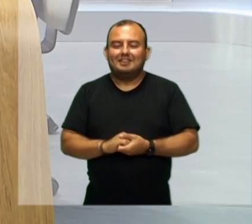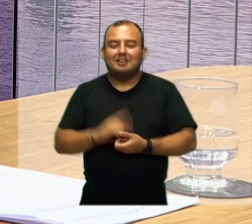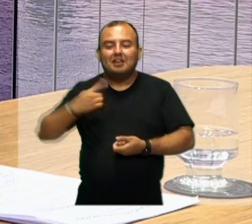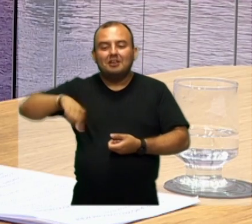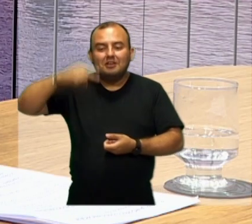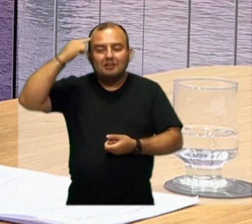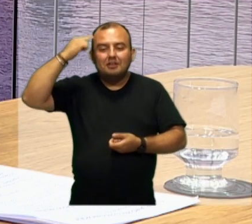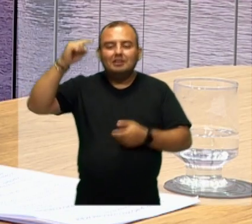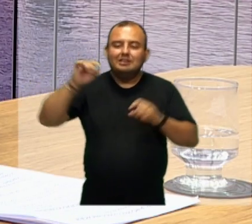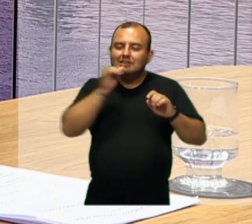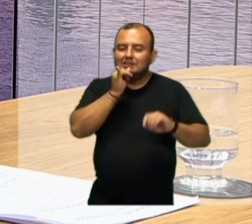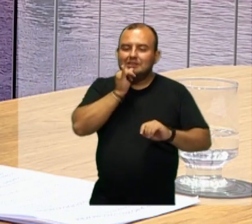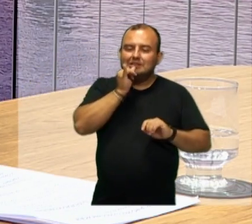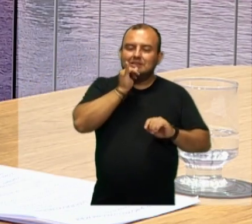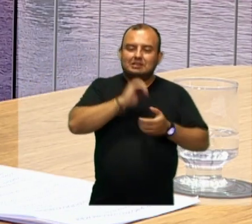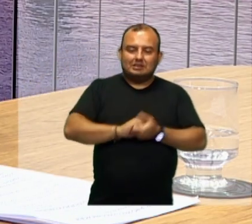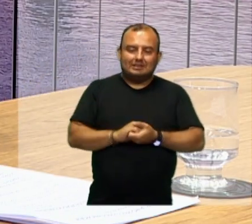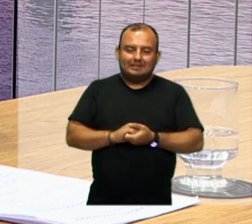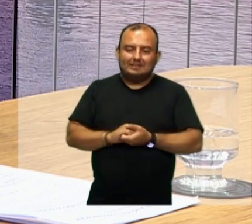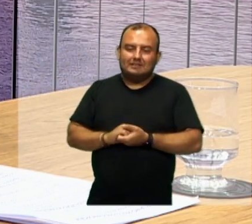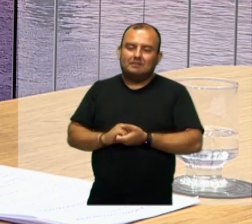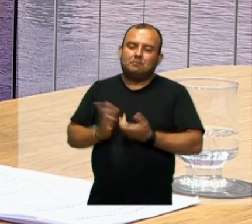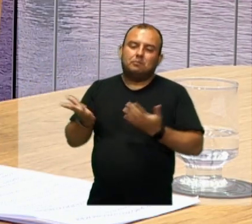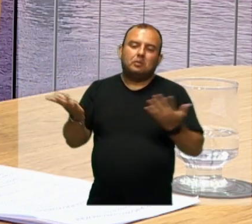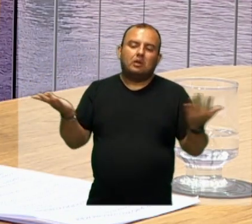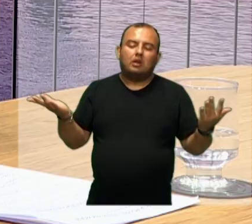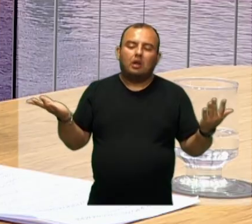exemplo, em esportes